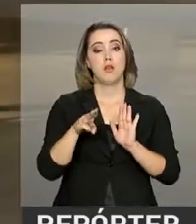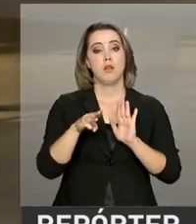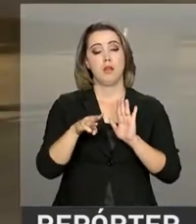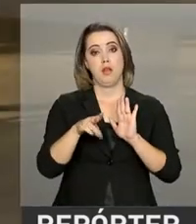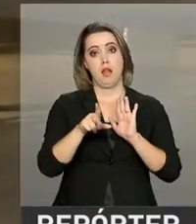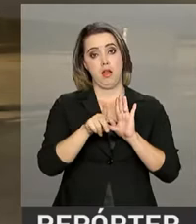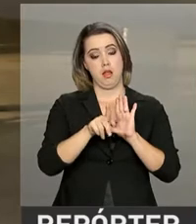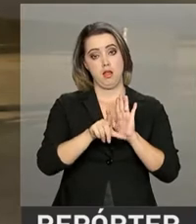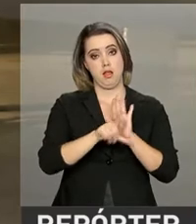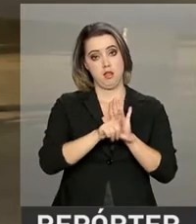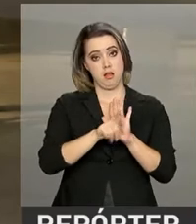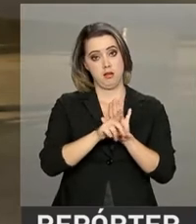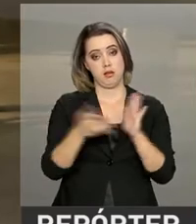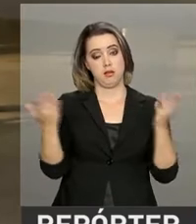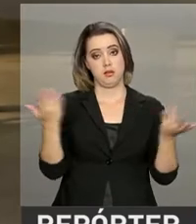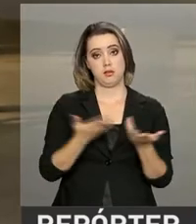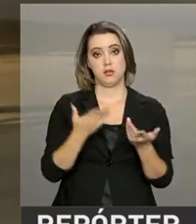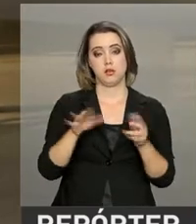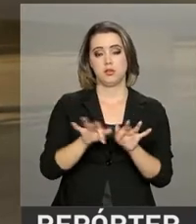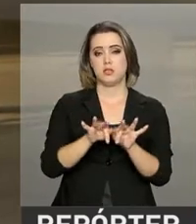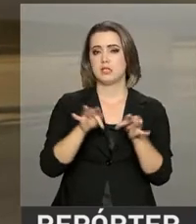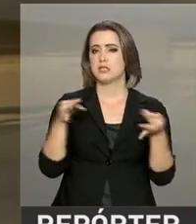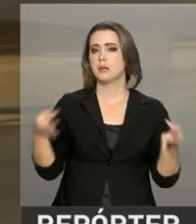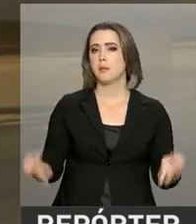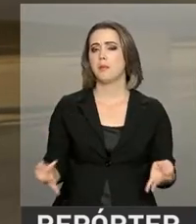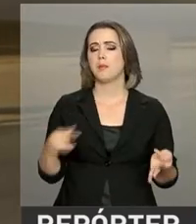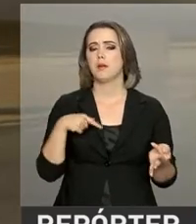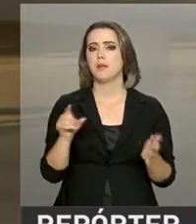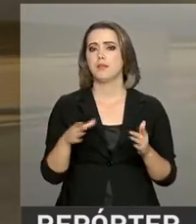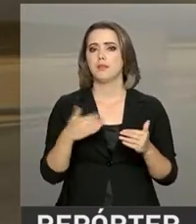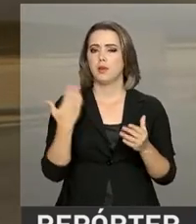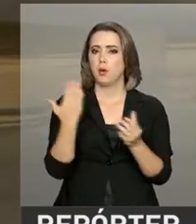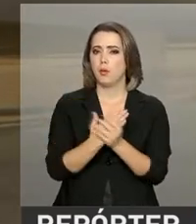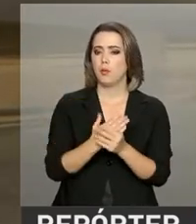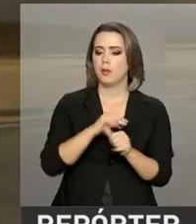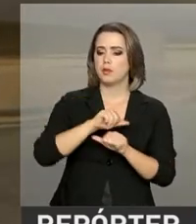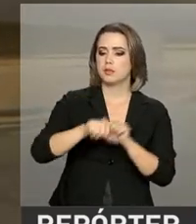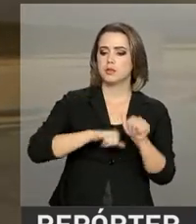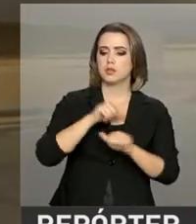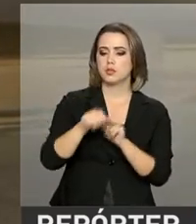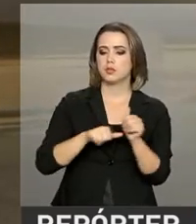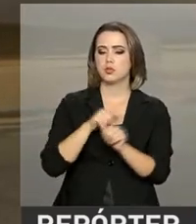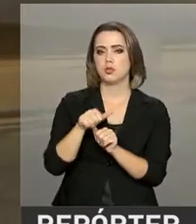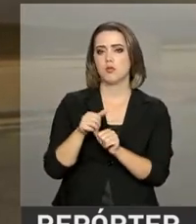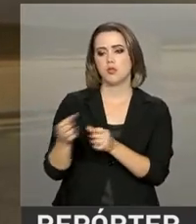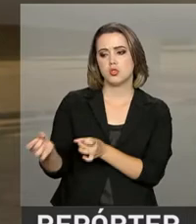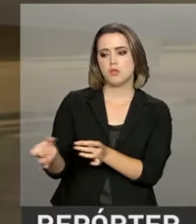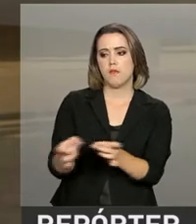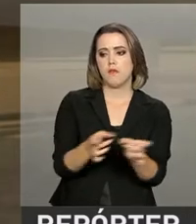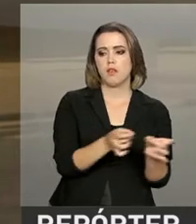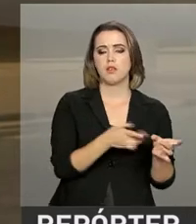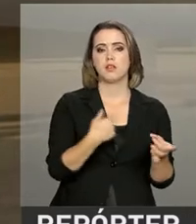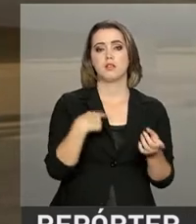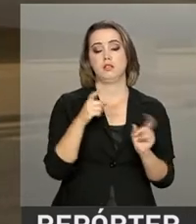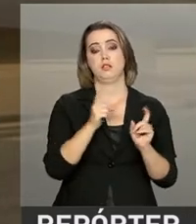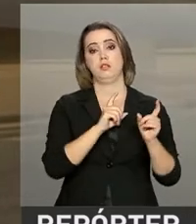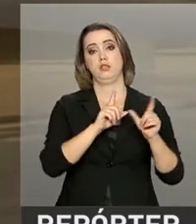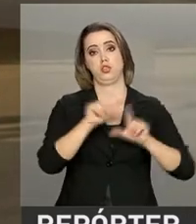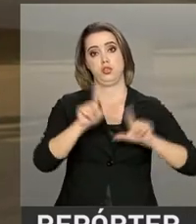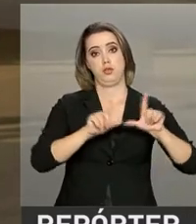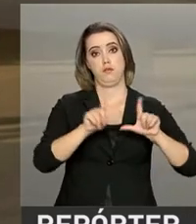passa a valer com força de lei simplifica o processo de renovação de outorgas das emissoras de rádio e